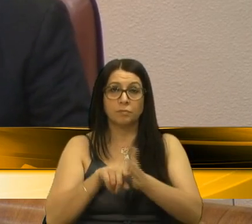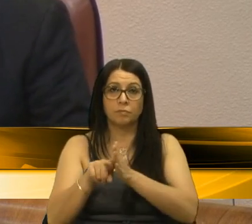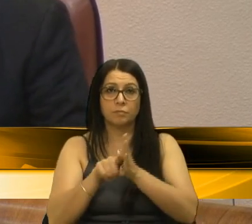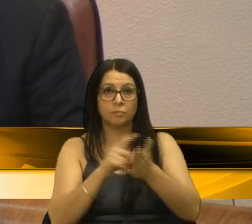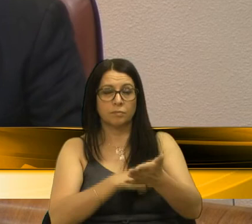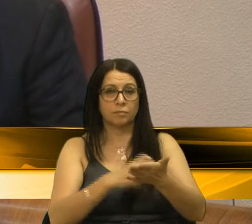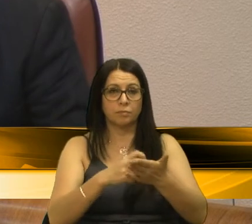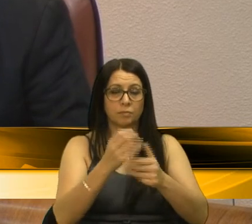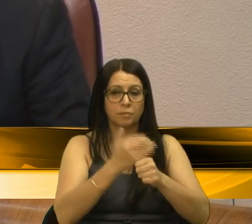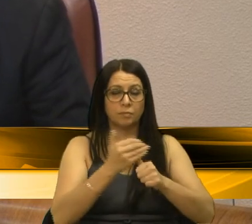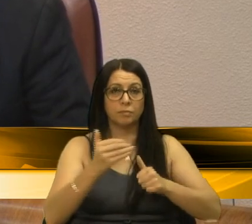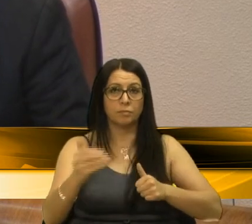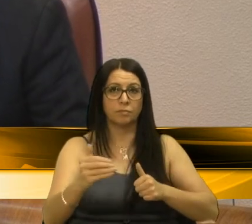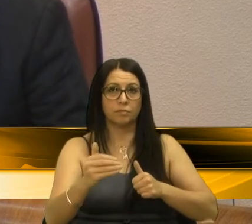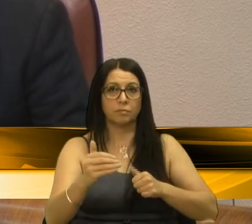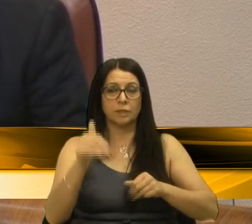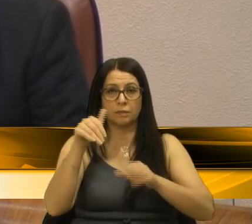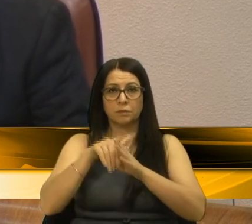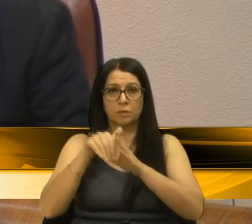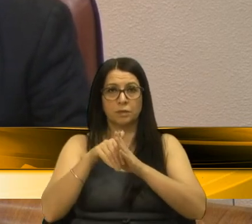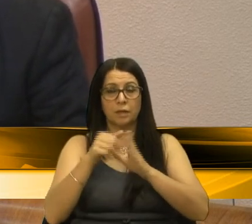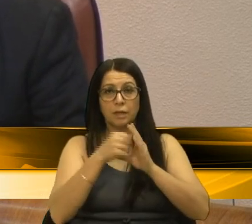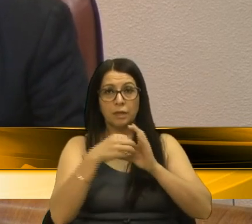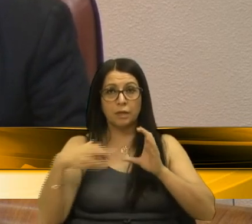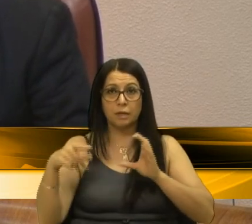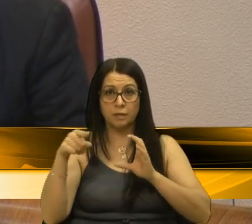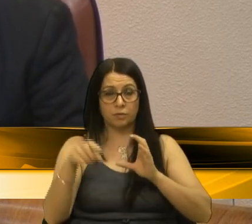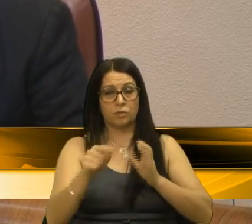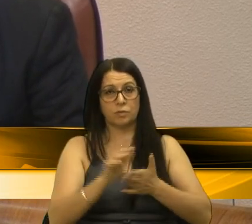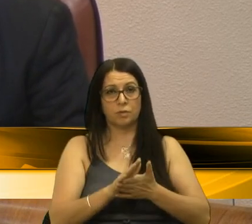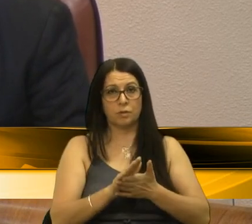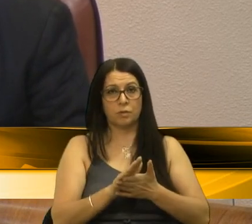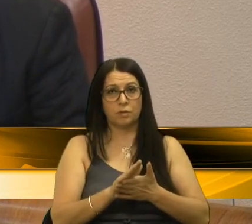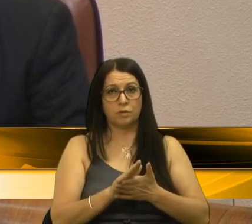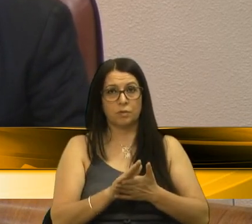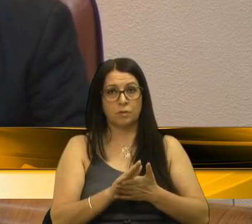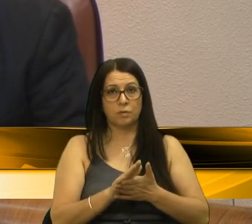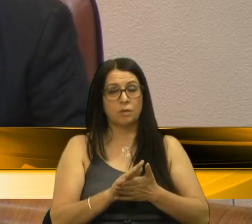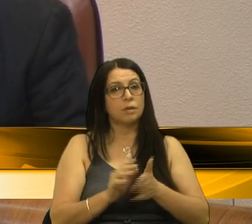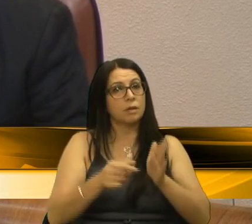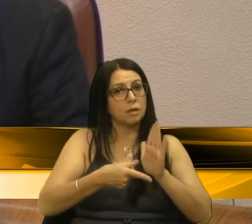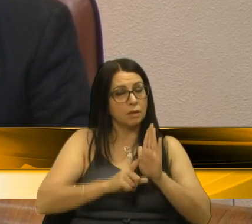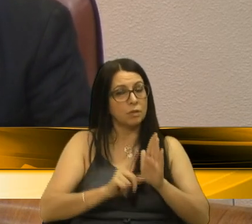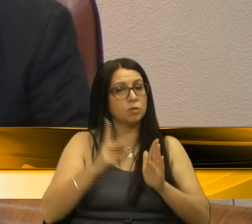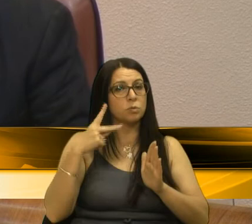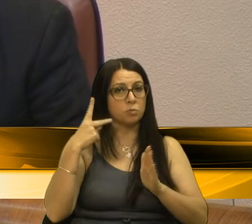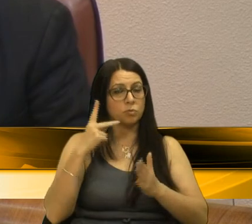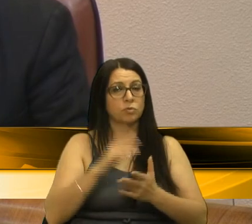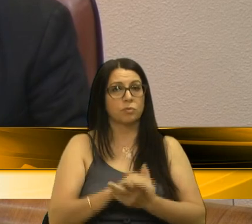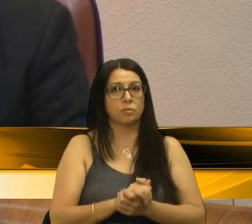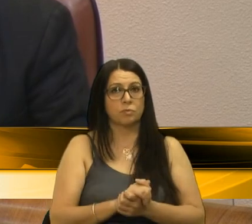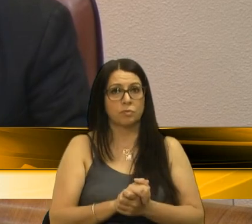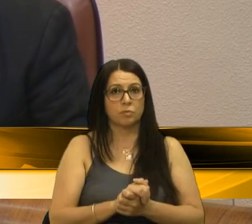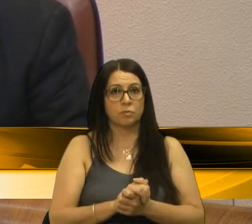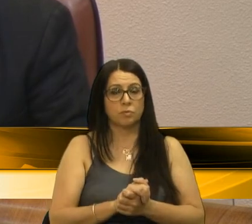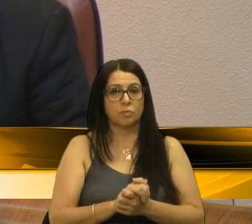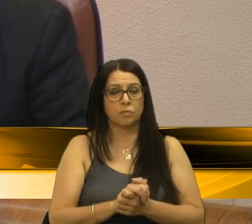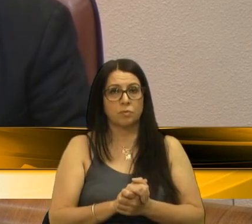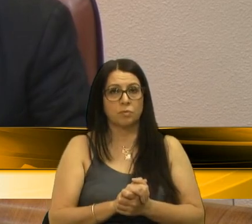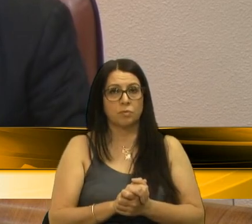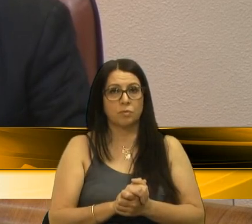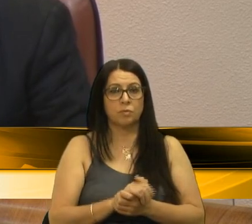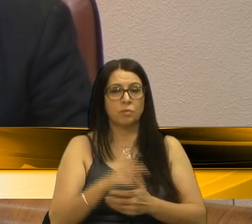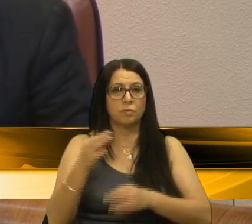de mandato eleitoral da característica de ato principalmente político, o controle pelo